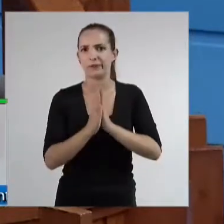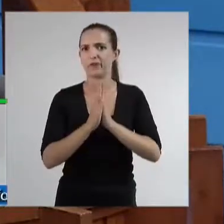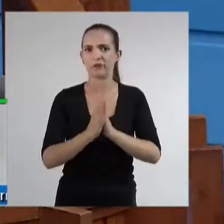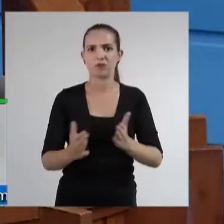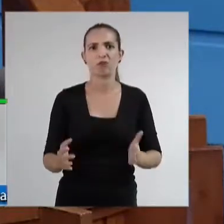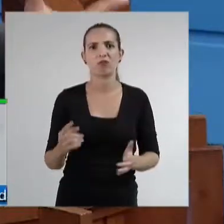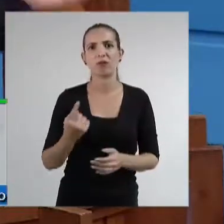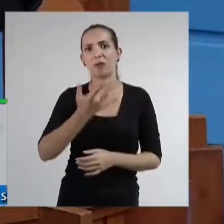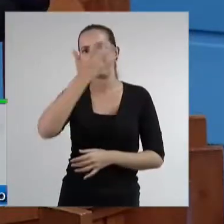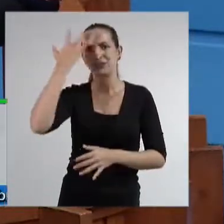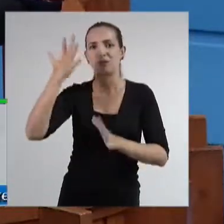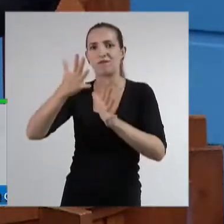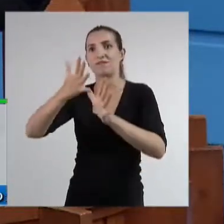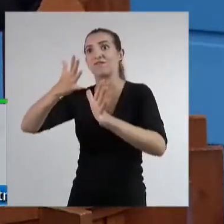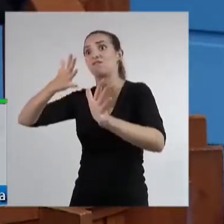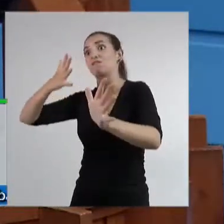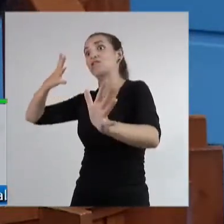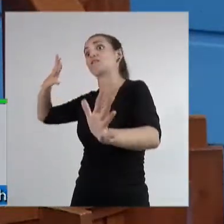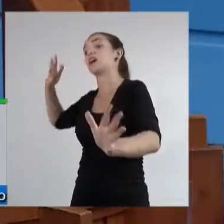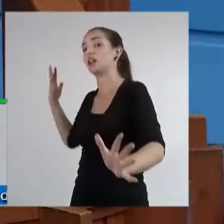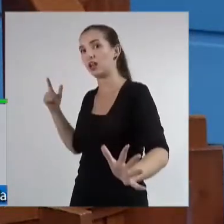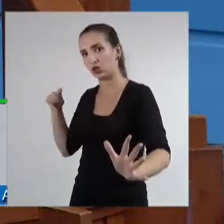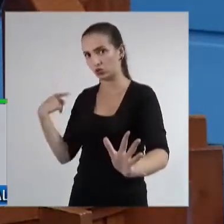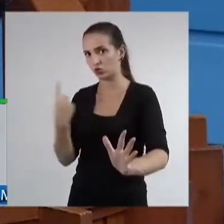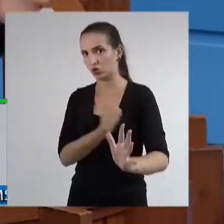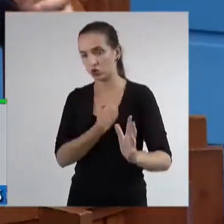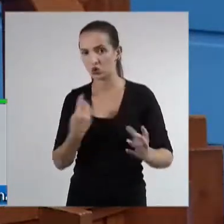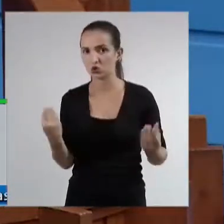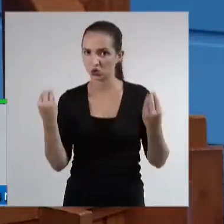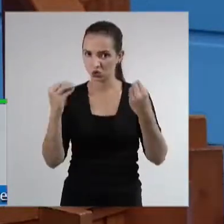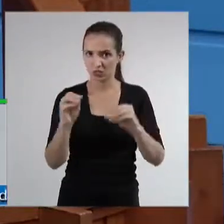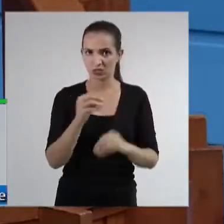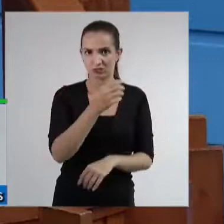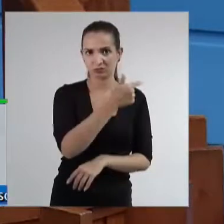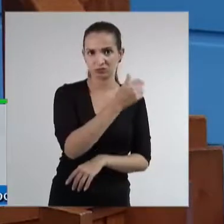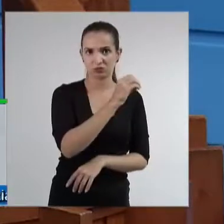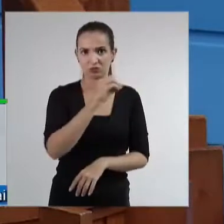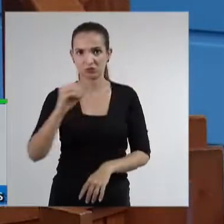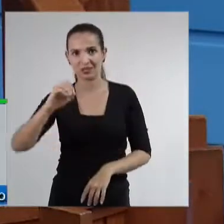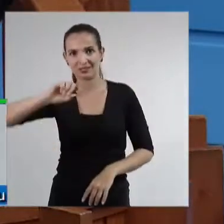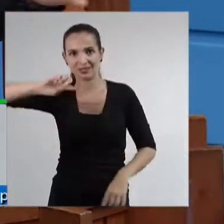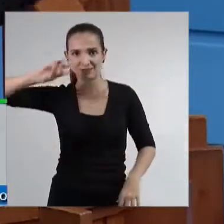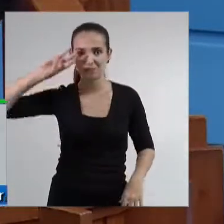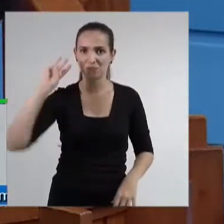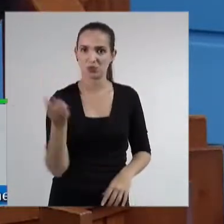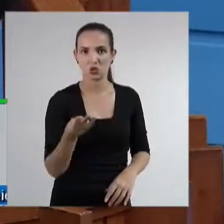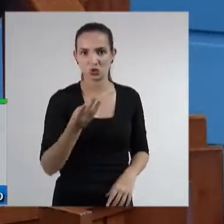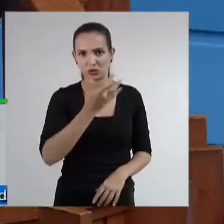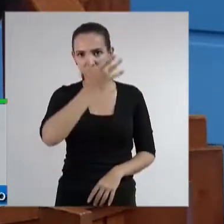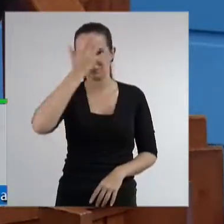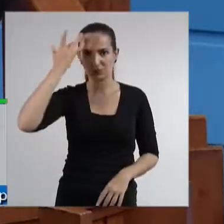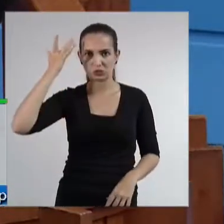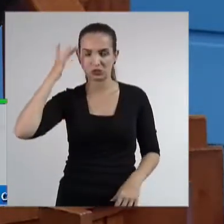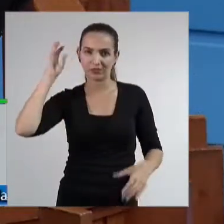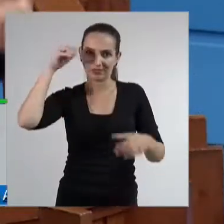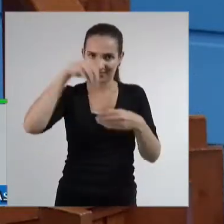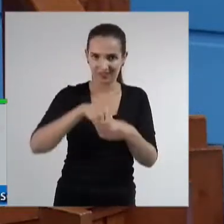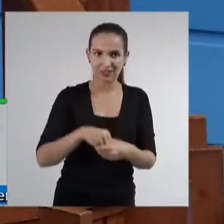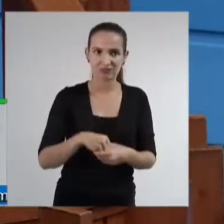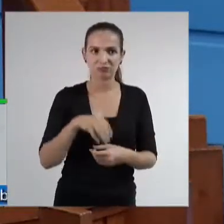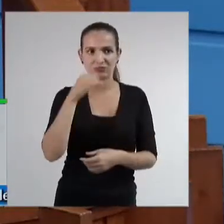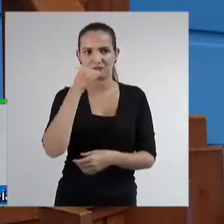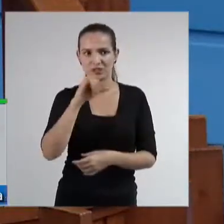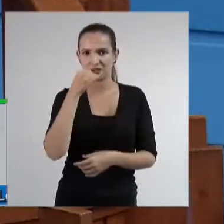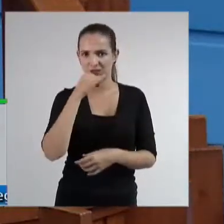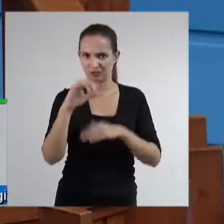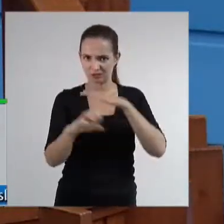por pessoa? O quê? Nós vamos colocar 200 milhões de pessoas, 200 milhões de consumidores dentro da Energisa para